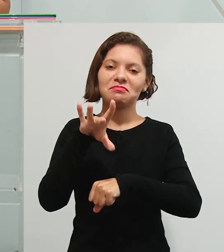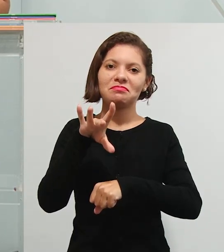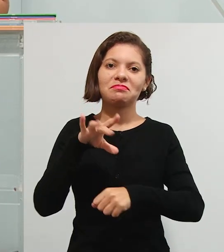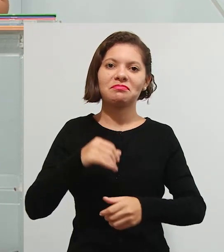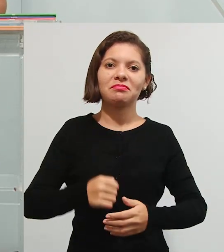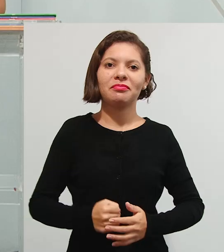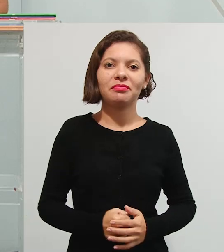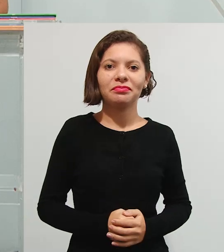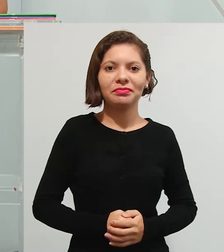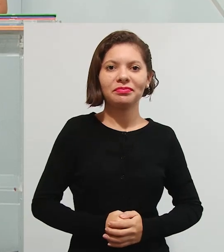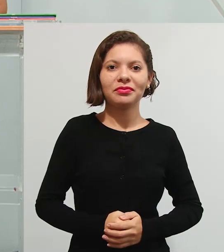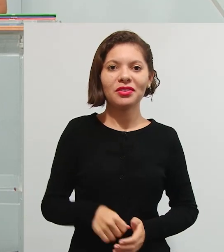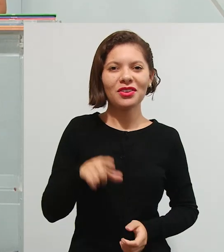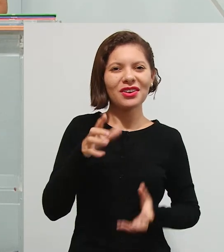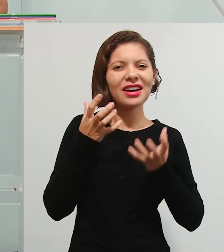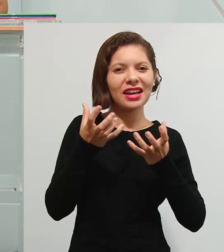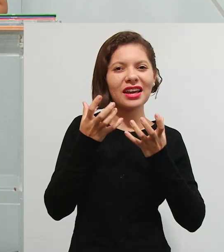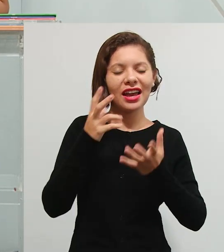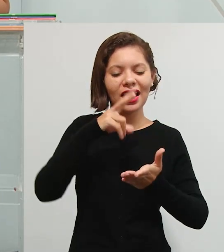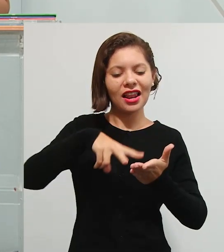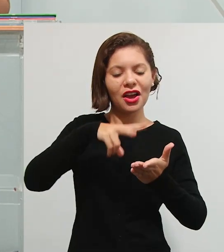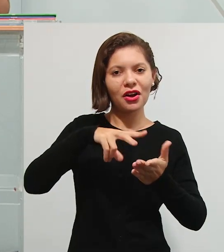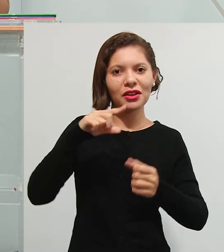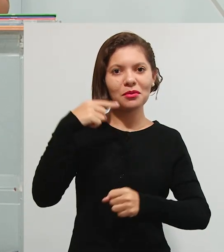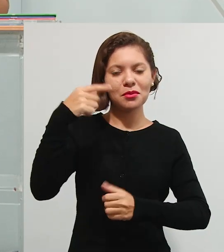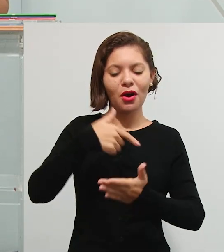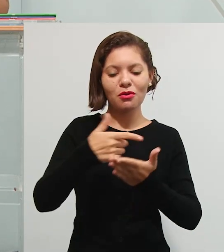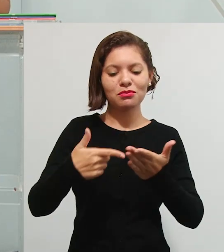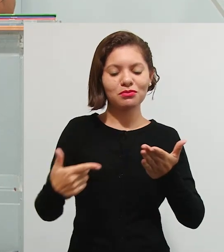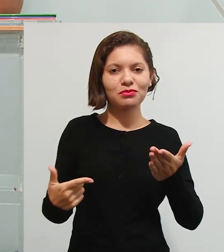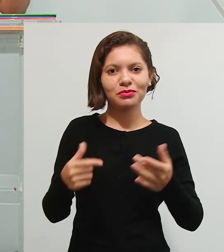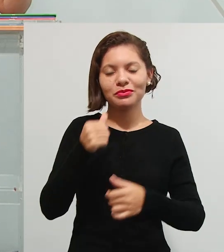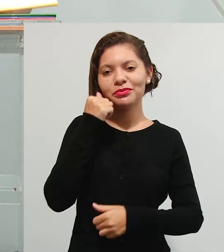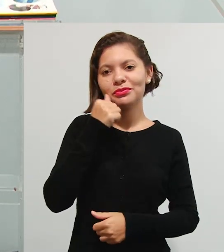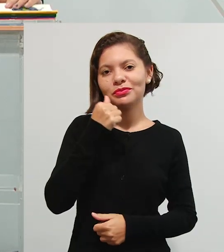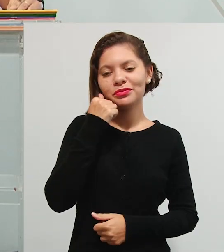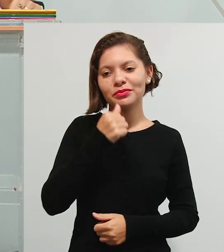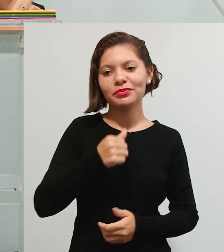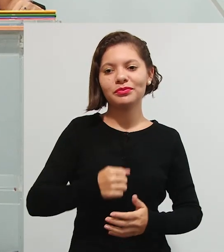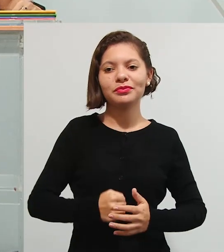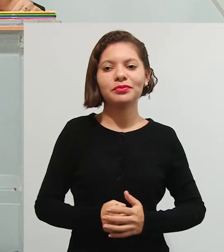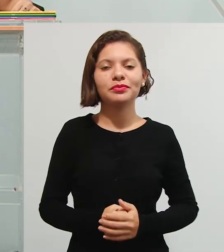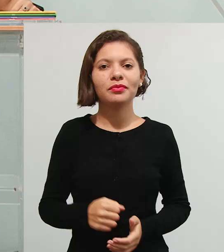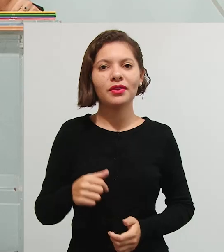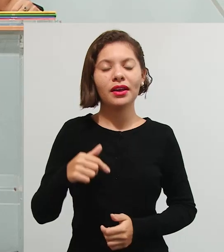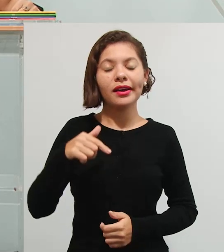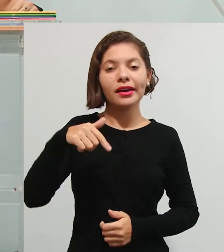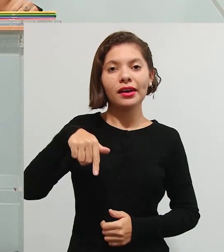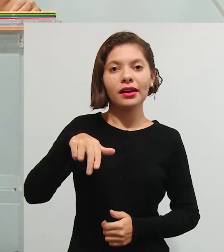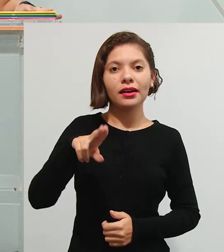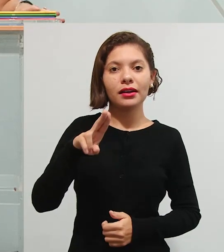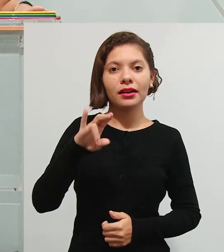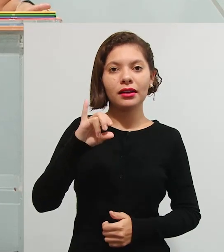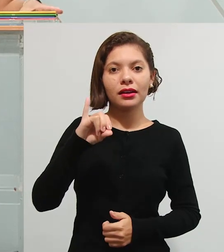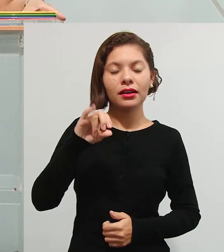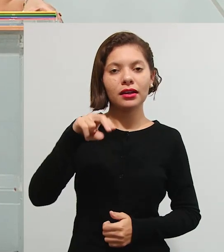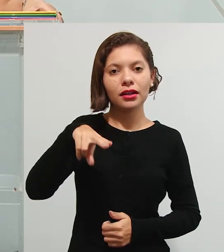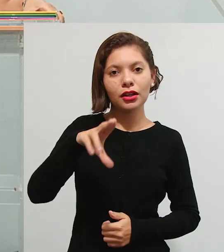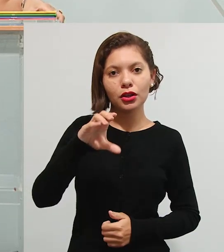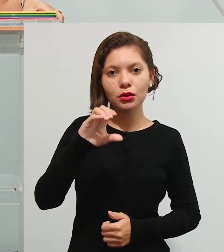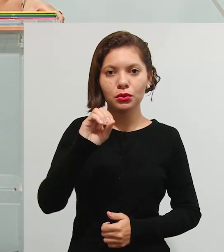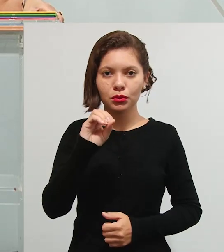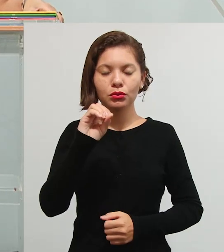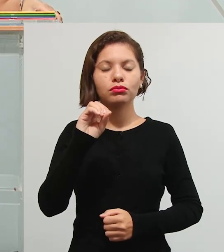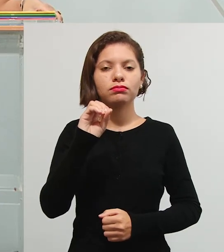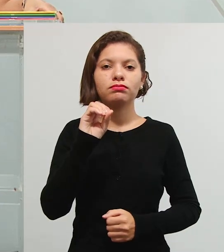terra. Se quiser ler depois, ó, toda Mafalda. Mafalda é uma criação do Quino, né, dos